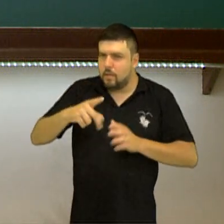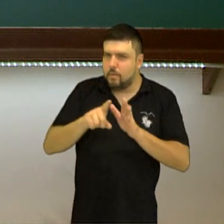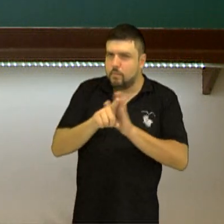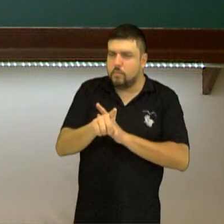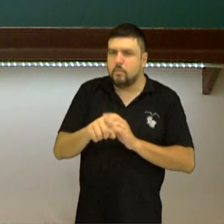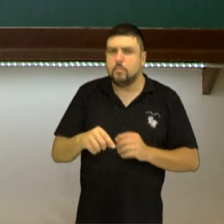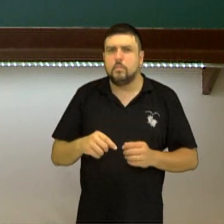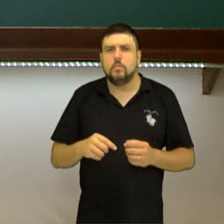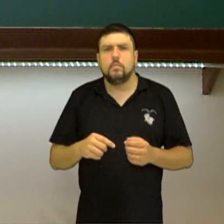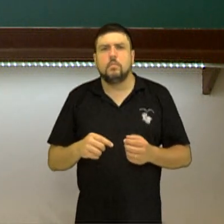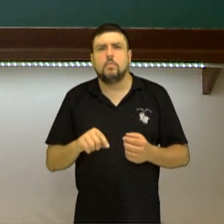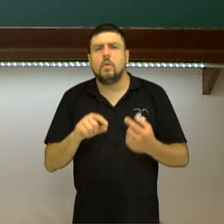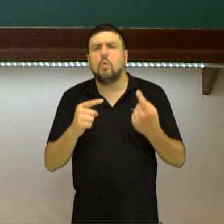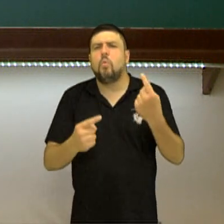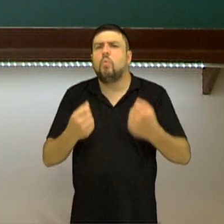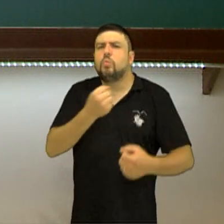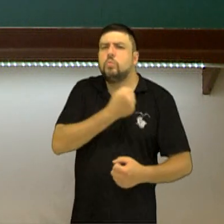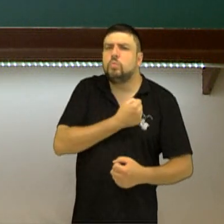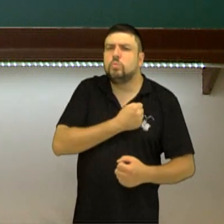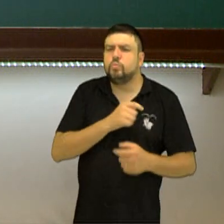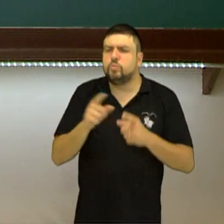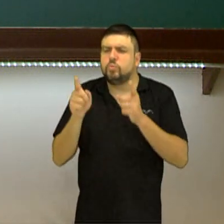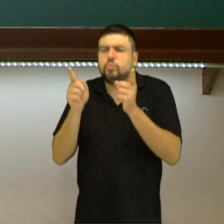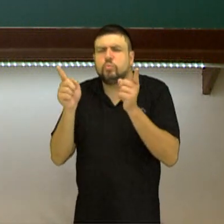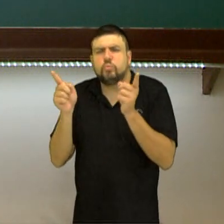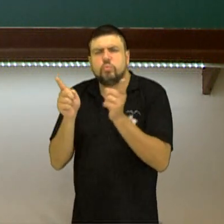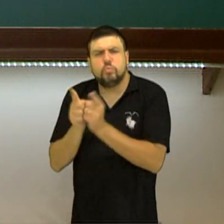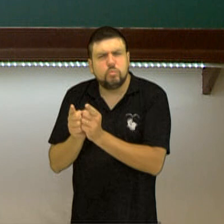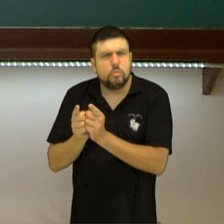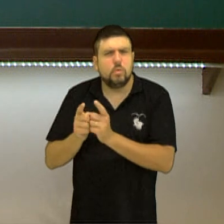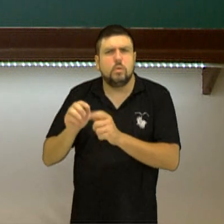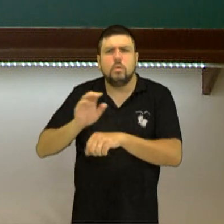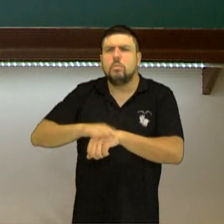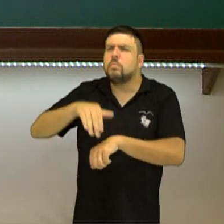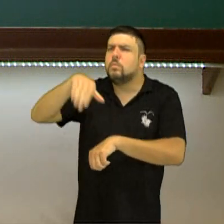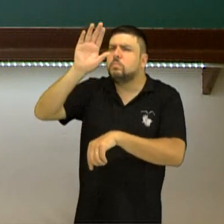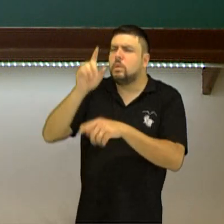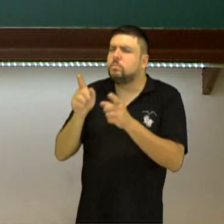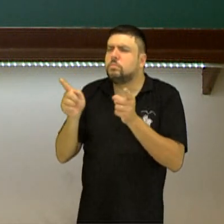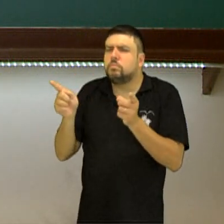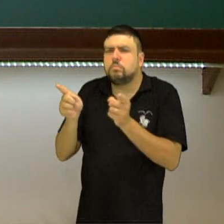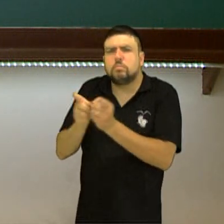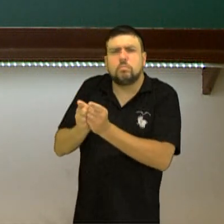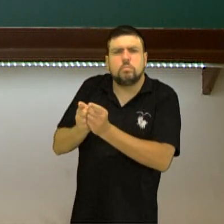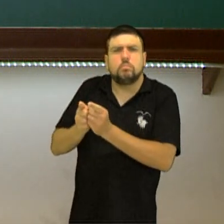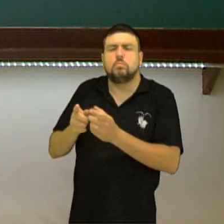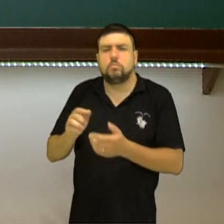né? Menor classe de precisão. É só ir lá para a direita, o que tiver mais à direita diferente de zero,